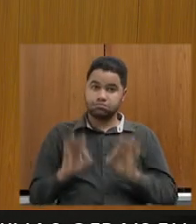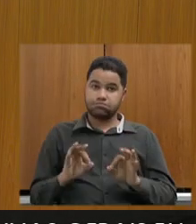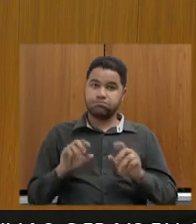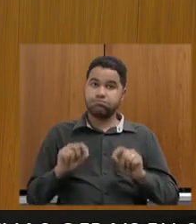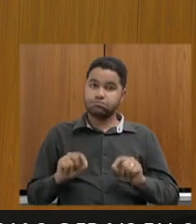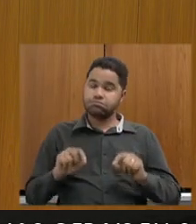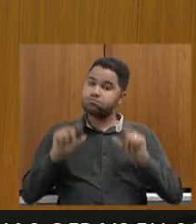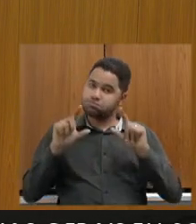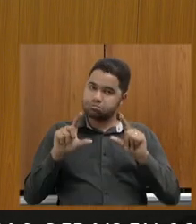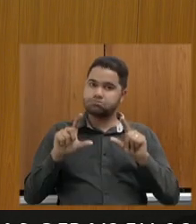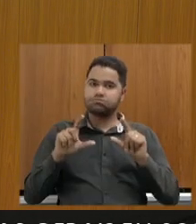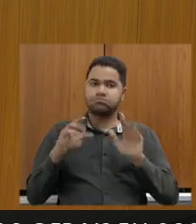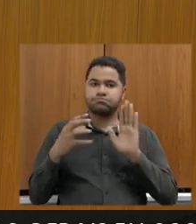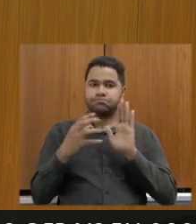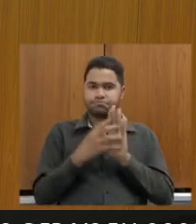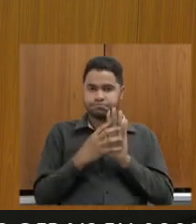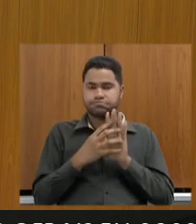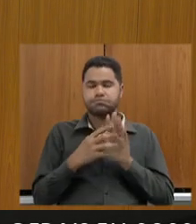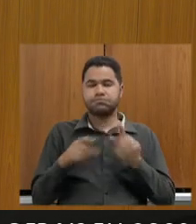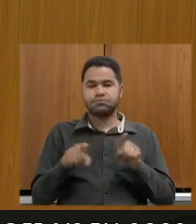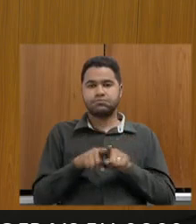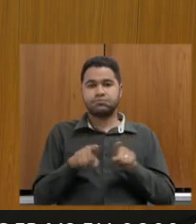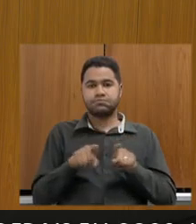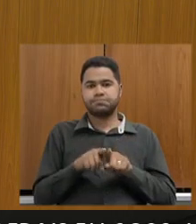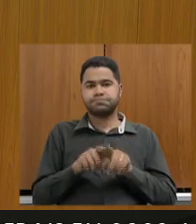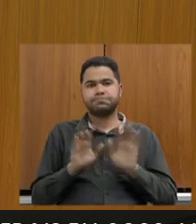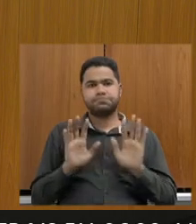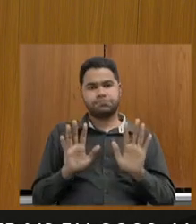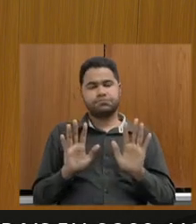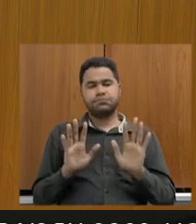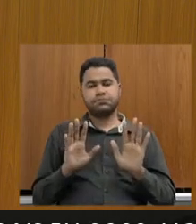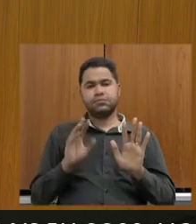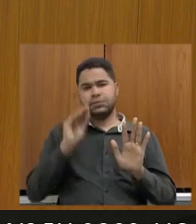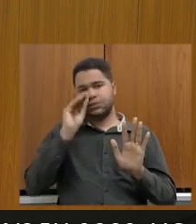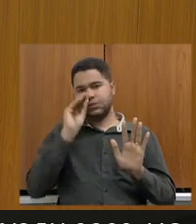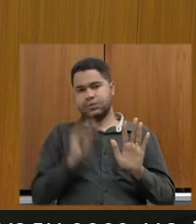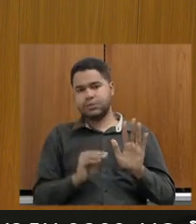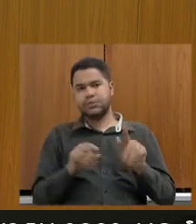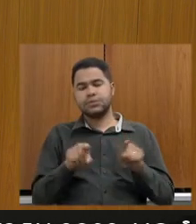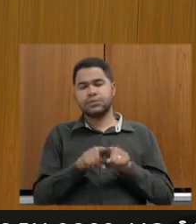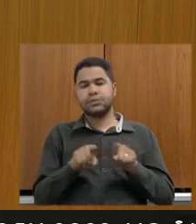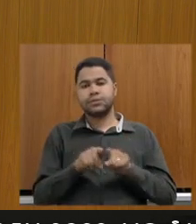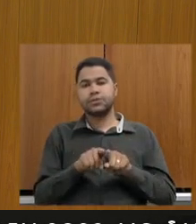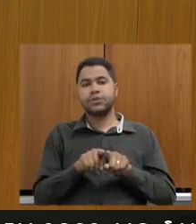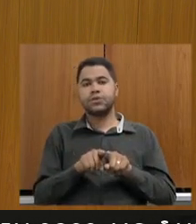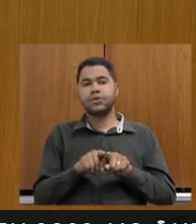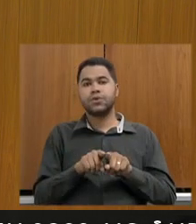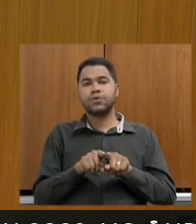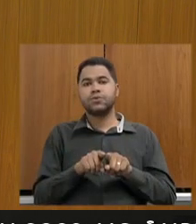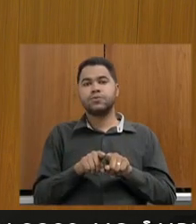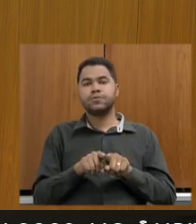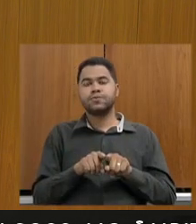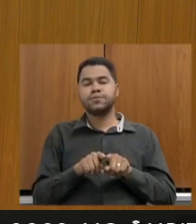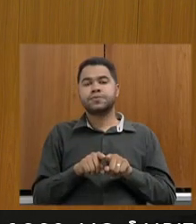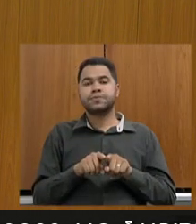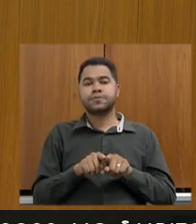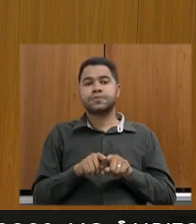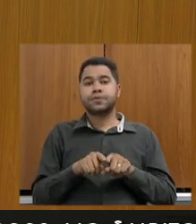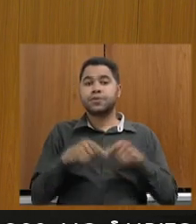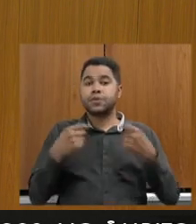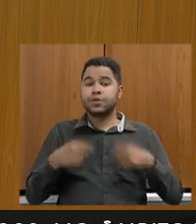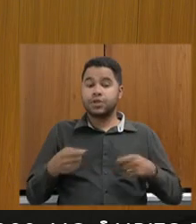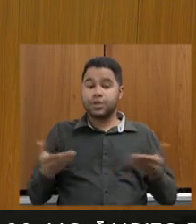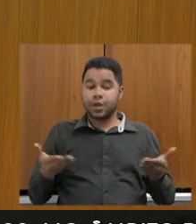de aumentar o efetivo e sem deixar de dizer que esse que esse número que deve